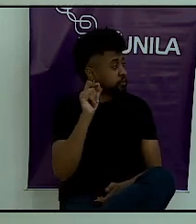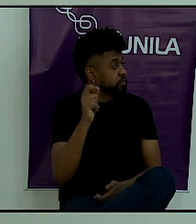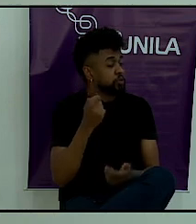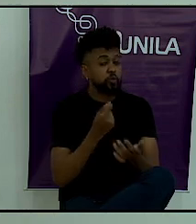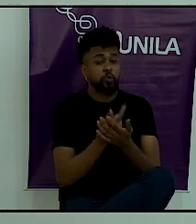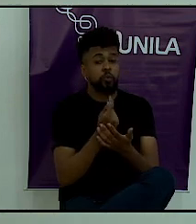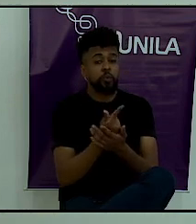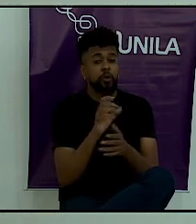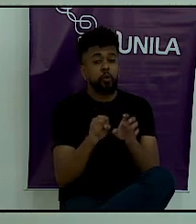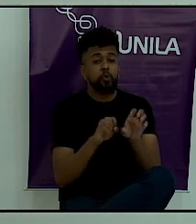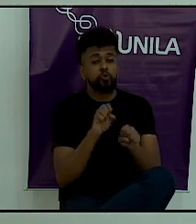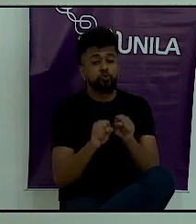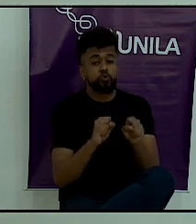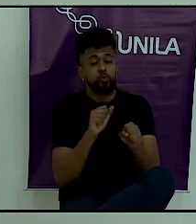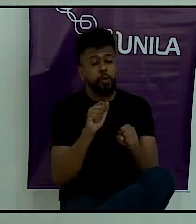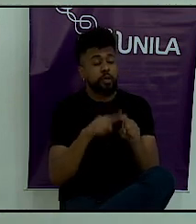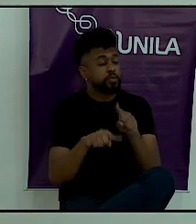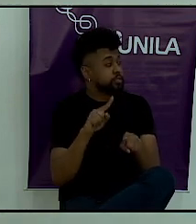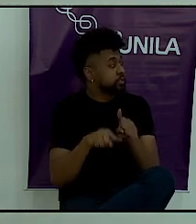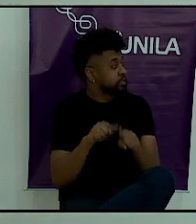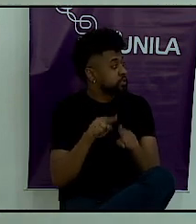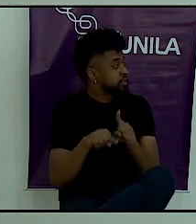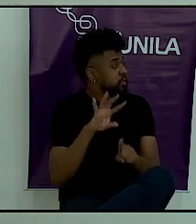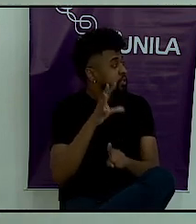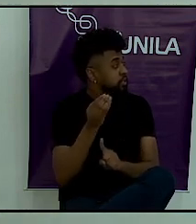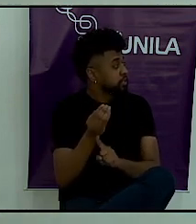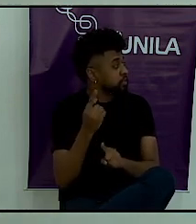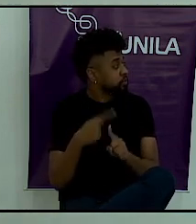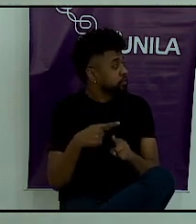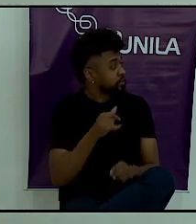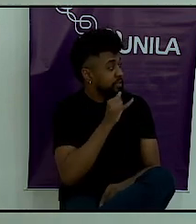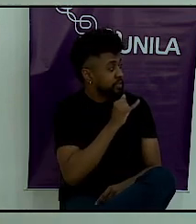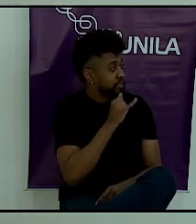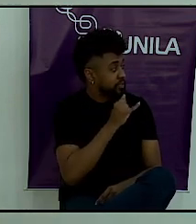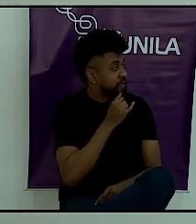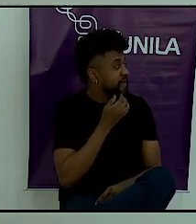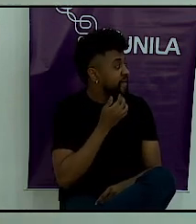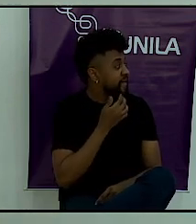de consumo e acessório para a realização de obras artísticas. Porque, por exemplo,